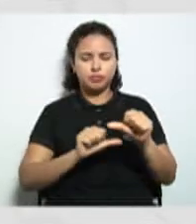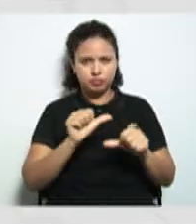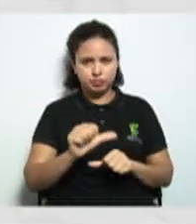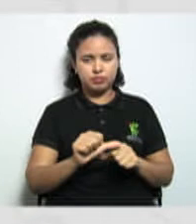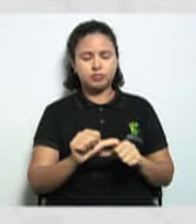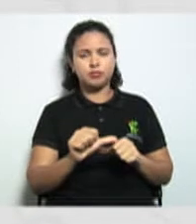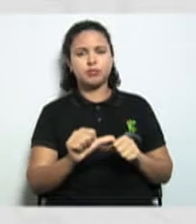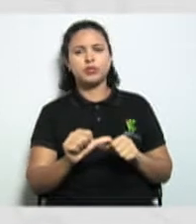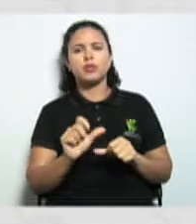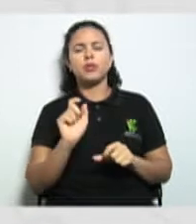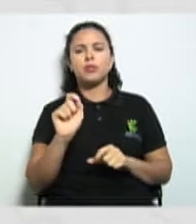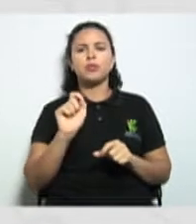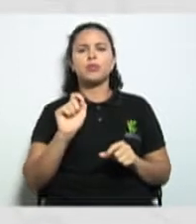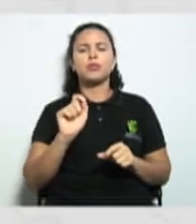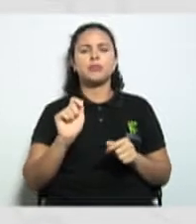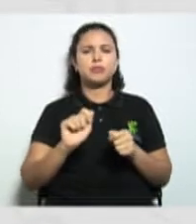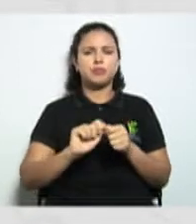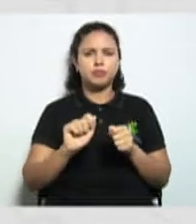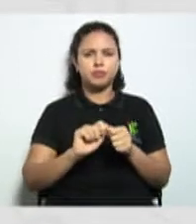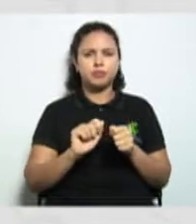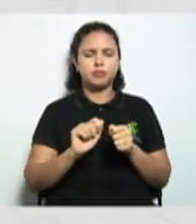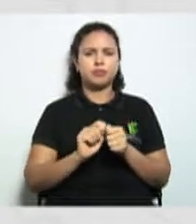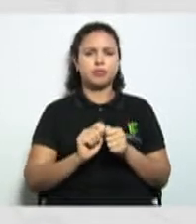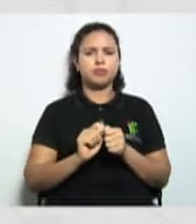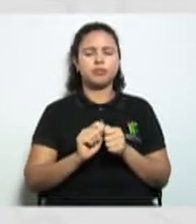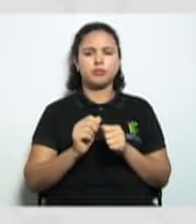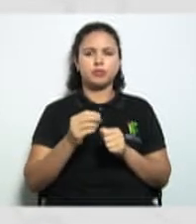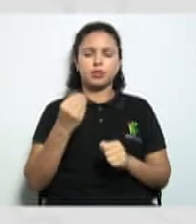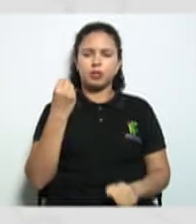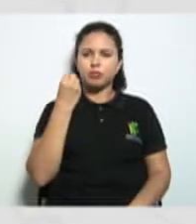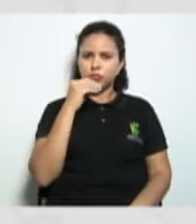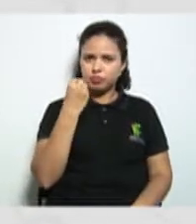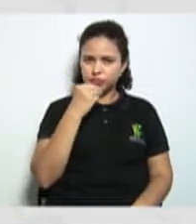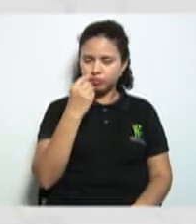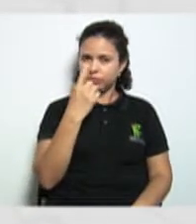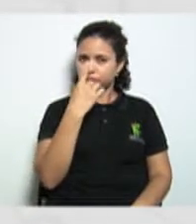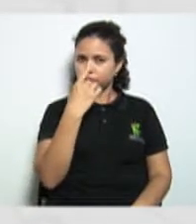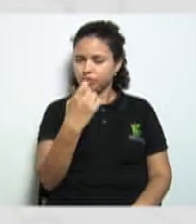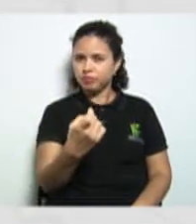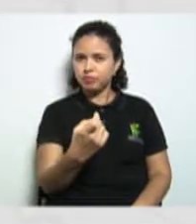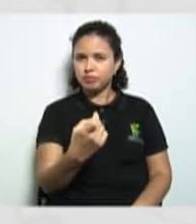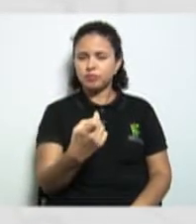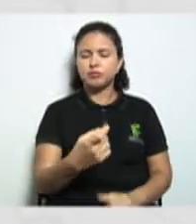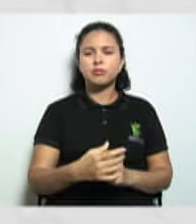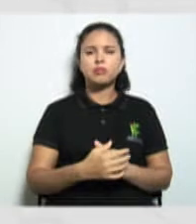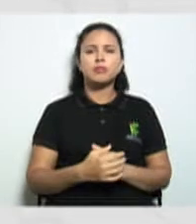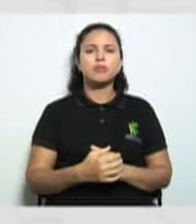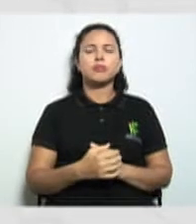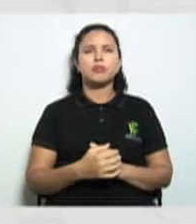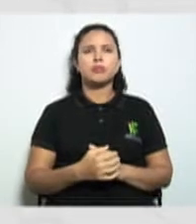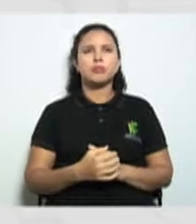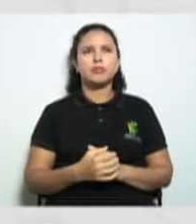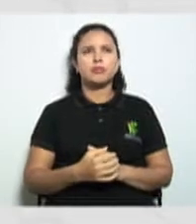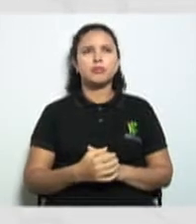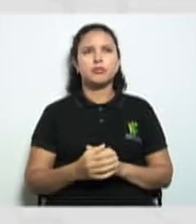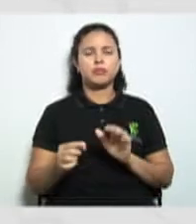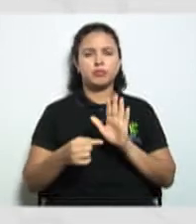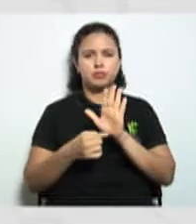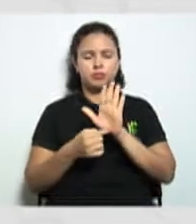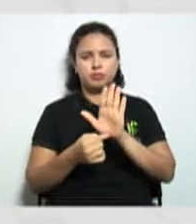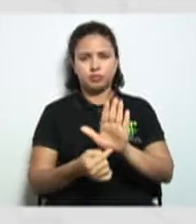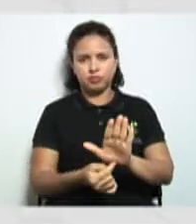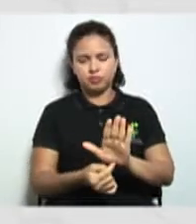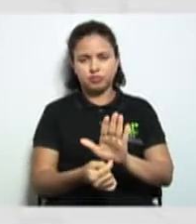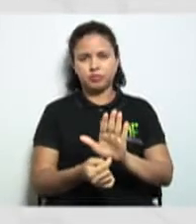o que fazer para reaproveitar esse lixo? E aí nós colocamos para